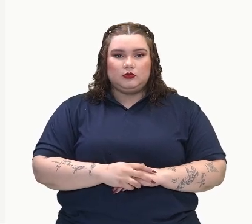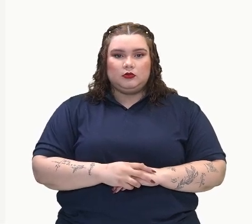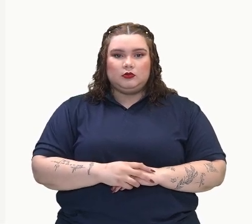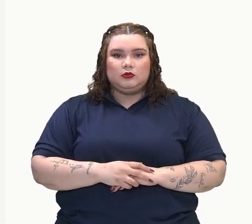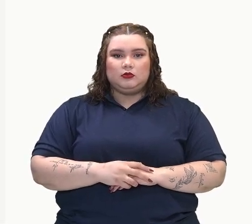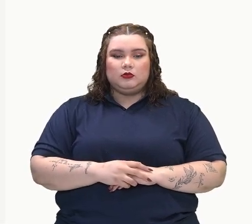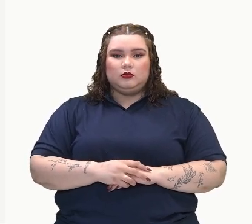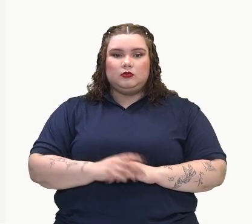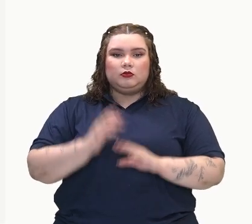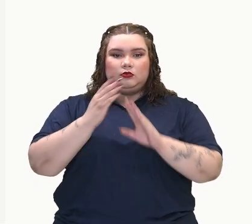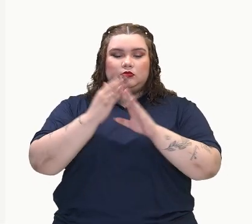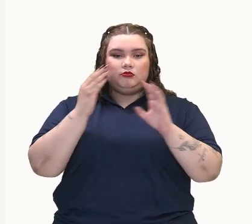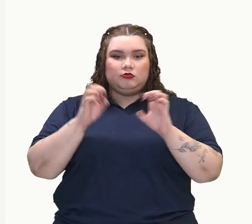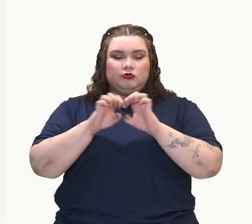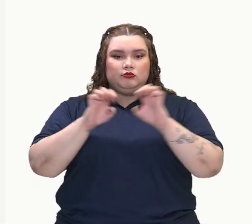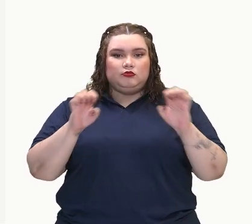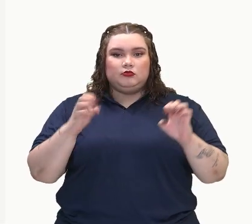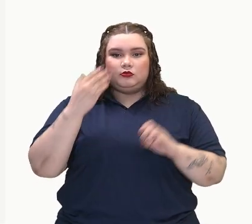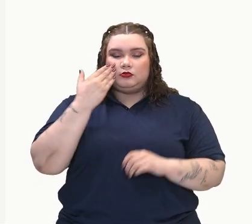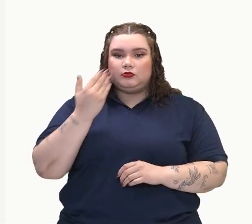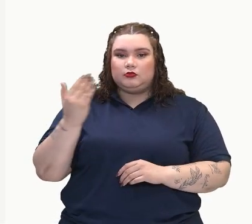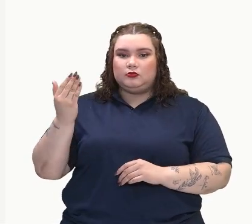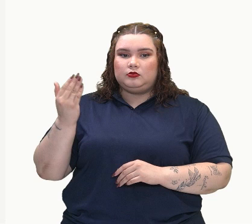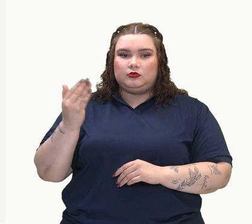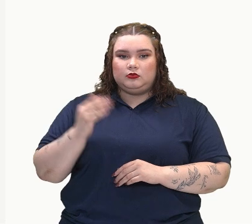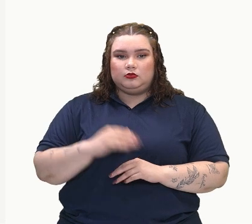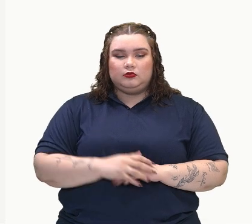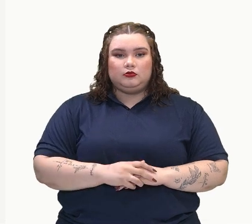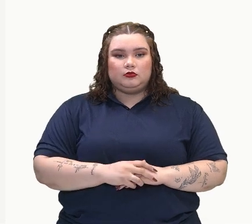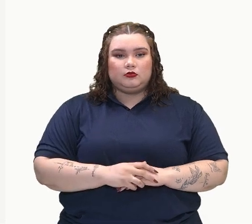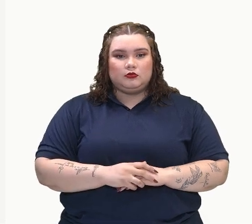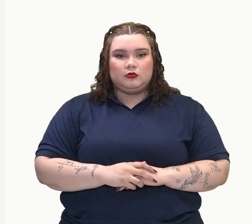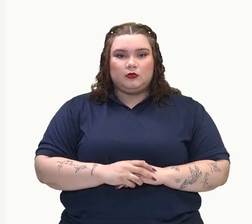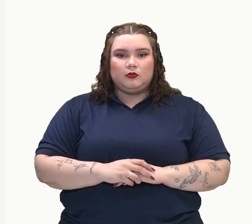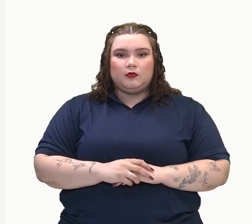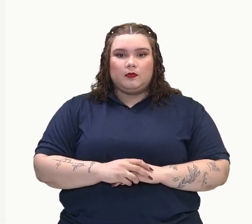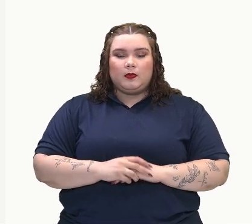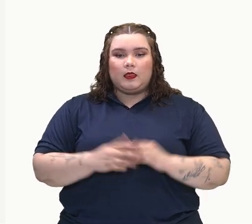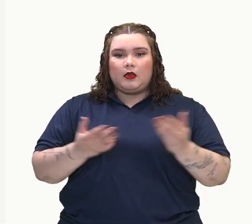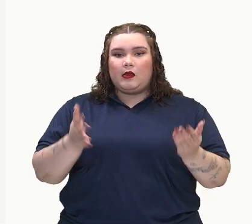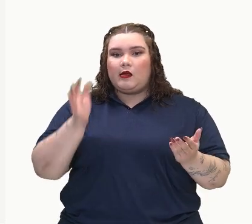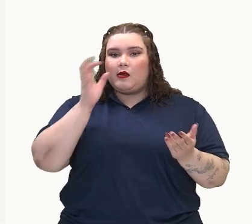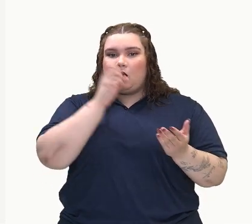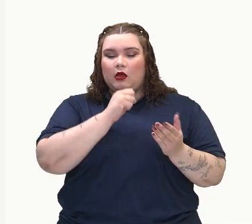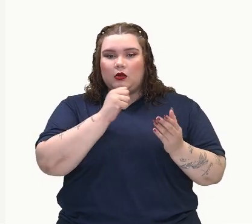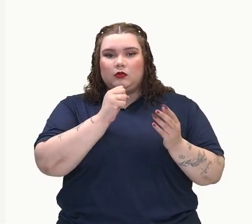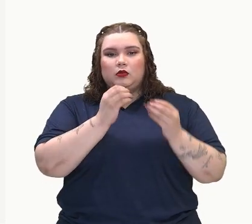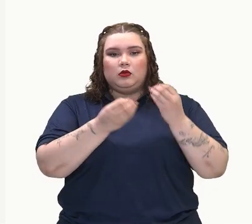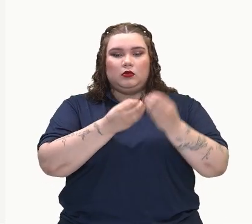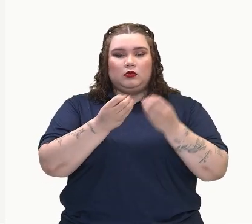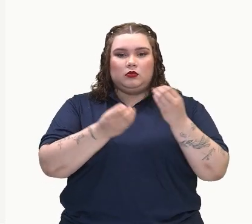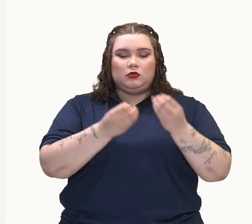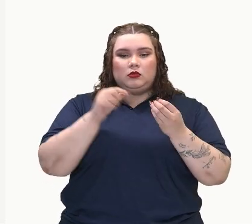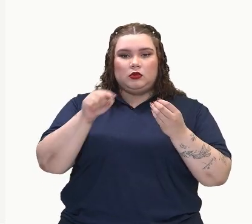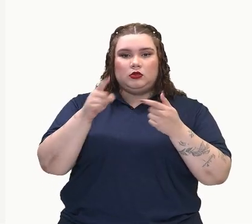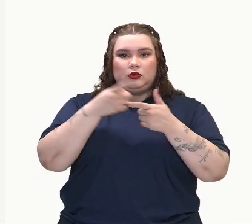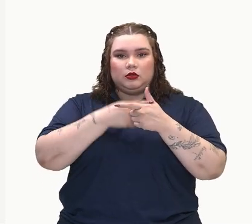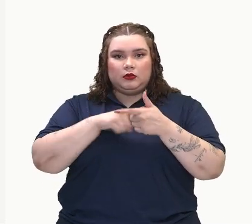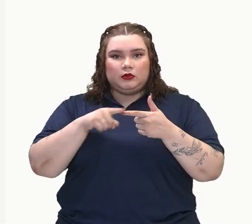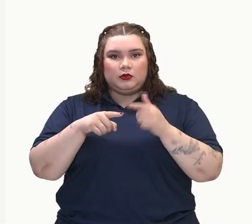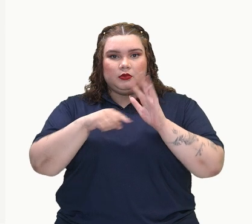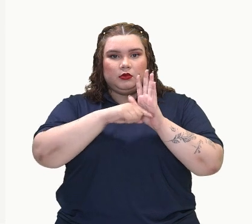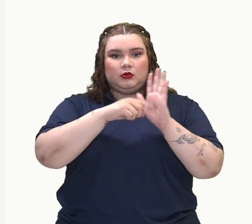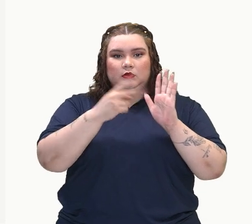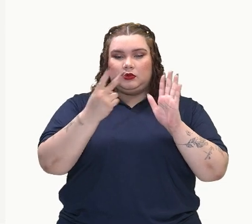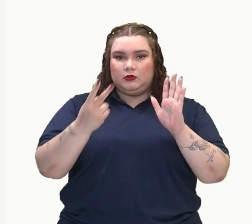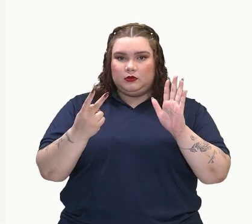Determinar, né, o centro e rio, que vamos pegar aqui e agrupar esses cidadãos aqui. Existe uma técnica bem mais rápida, né? A gente pega e divide isso daqui por menos 2,